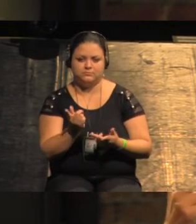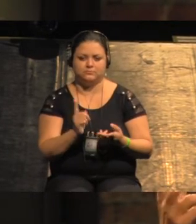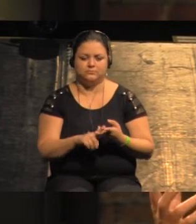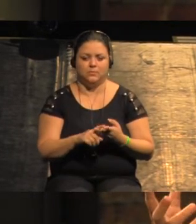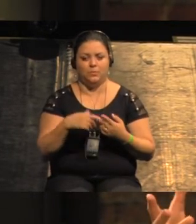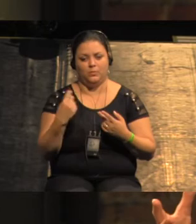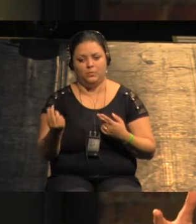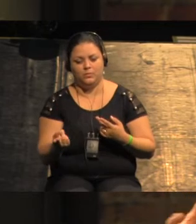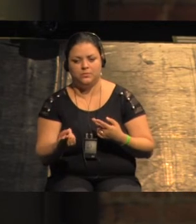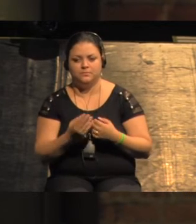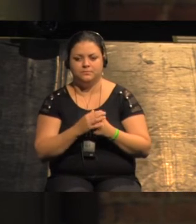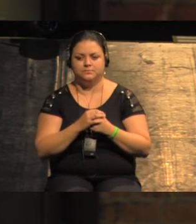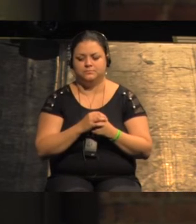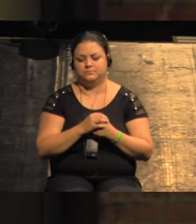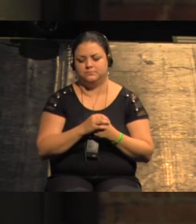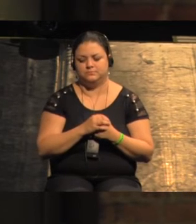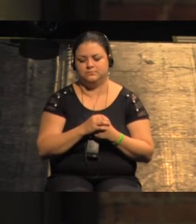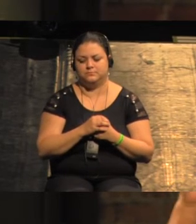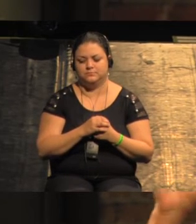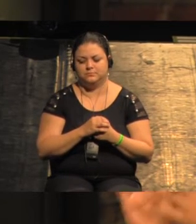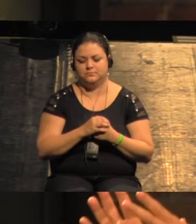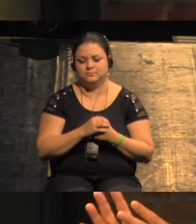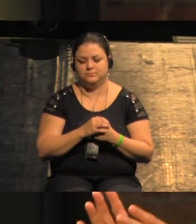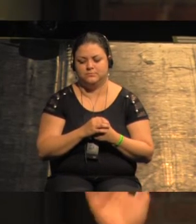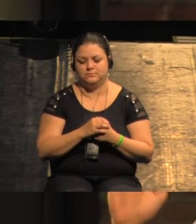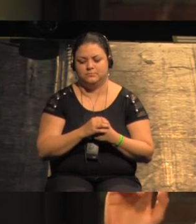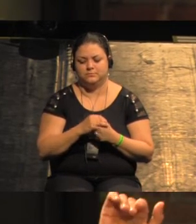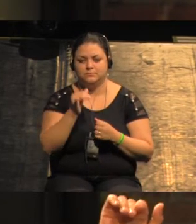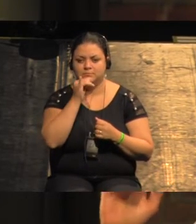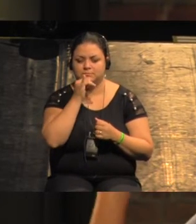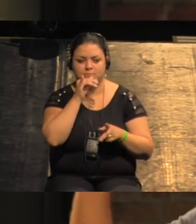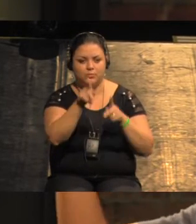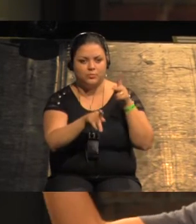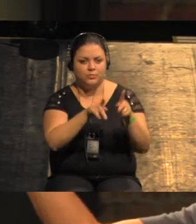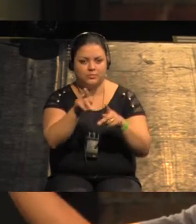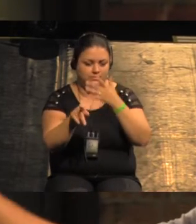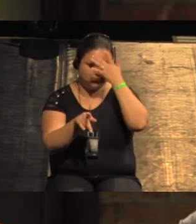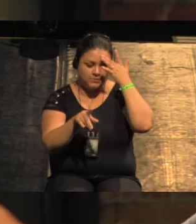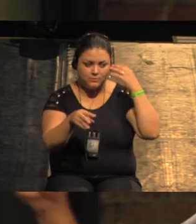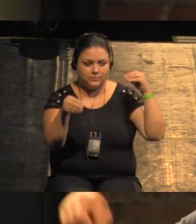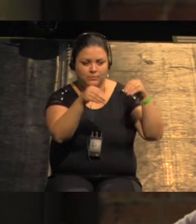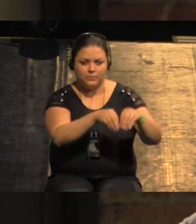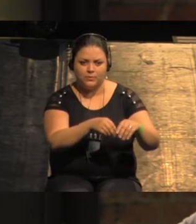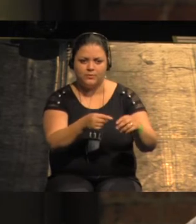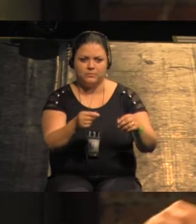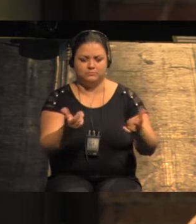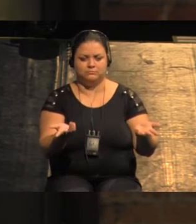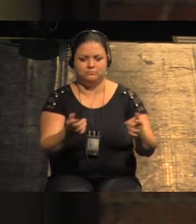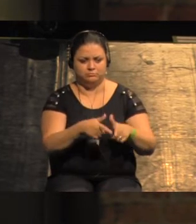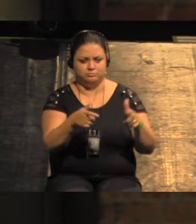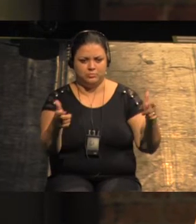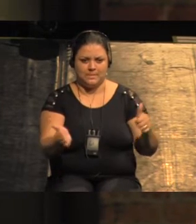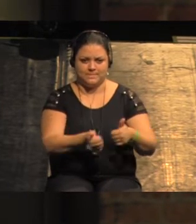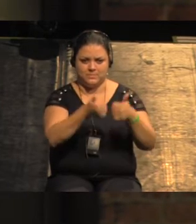valorização financeira também. Ou podemos entender a expulsão de uma população que estava nesse